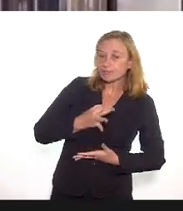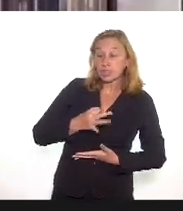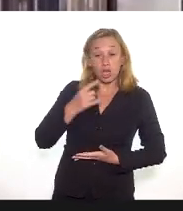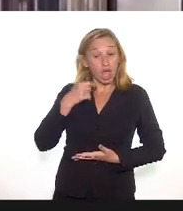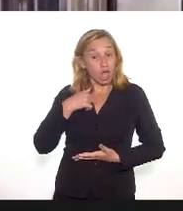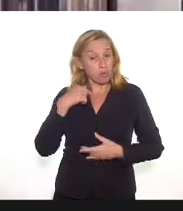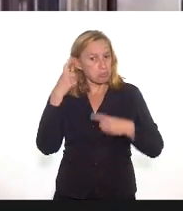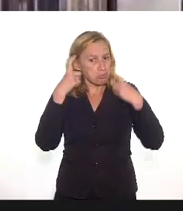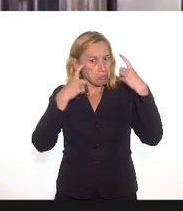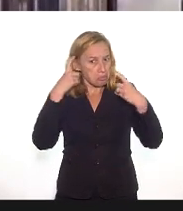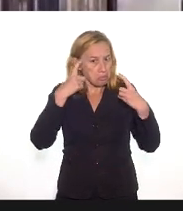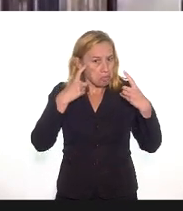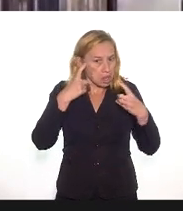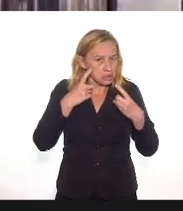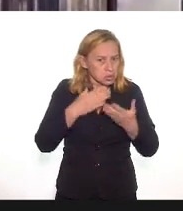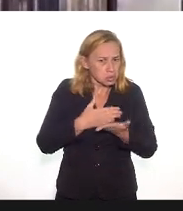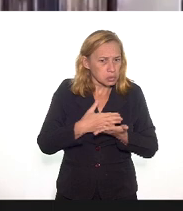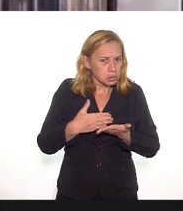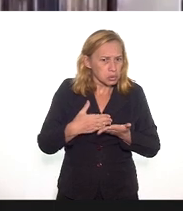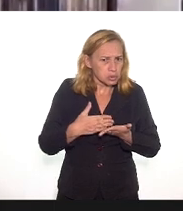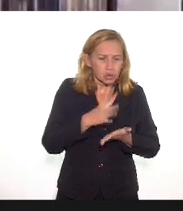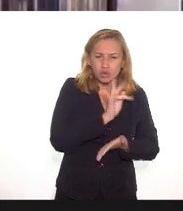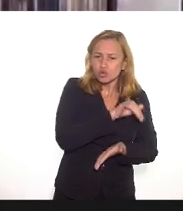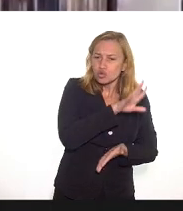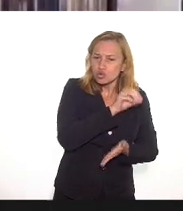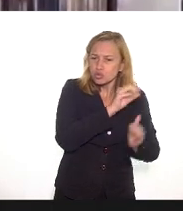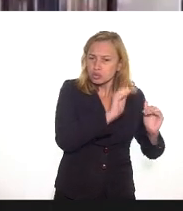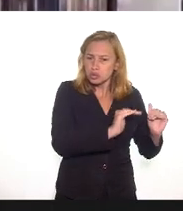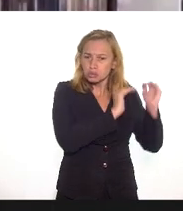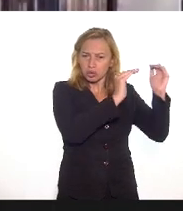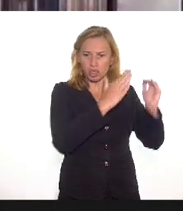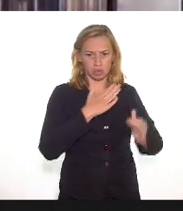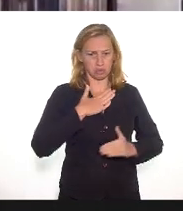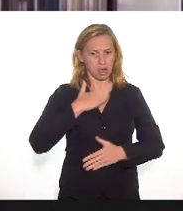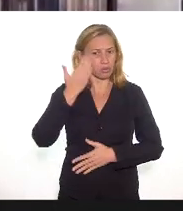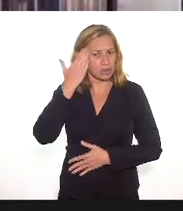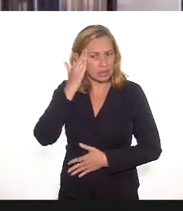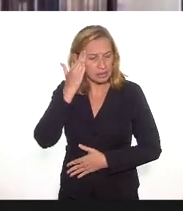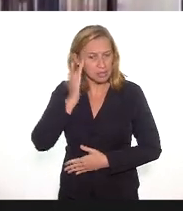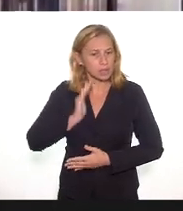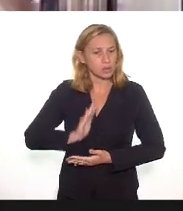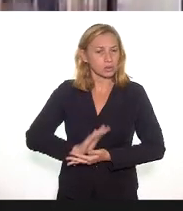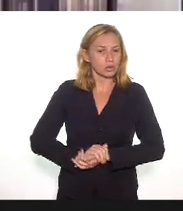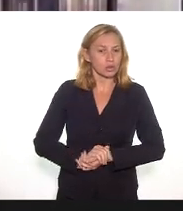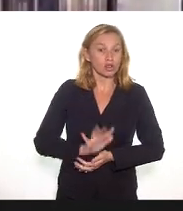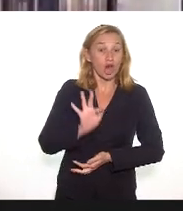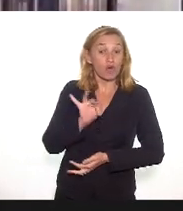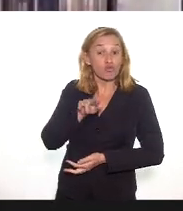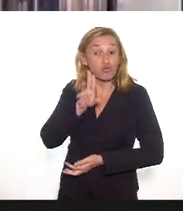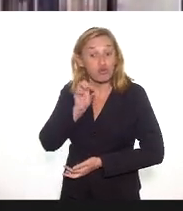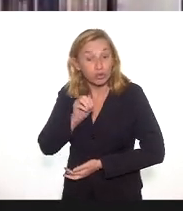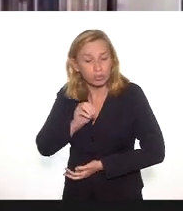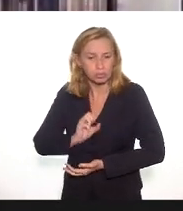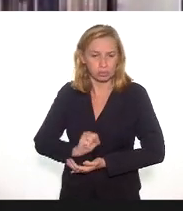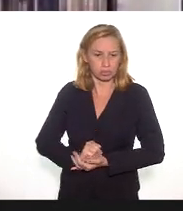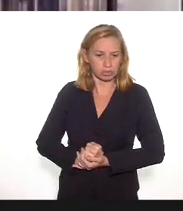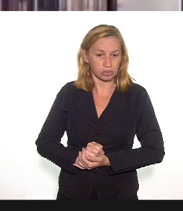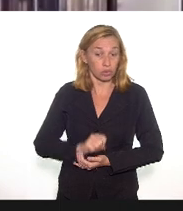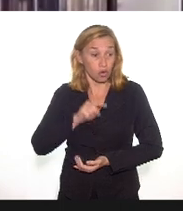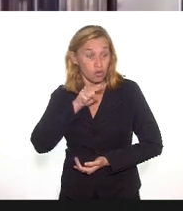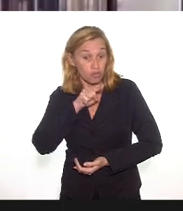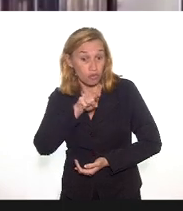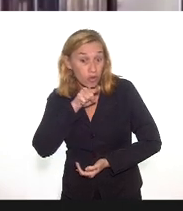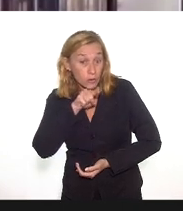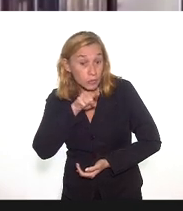ficar preocupado. O Fundo Soberano, no meu entendimento, é um fundo onde você